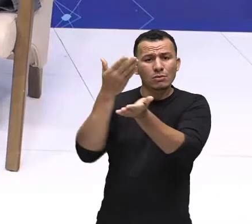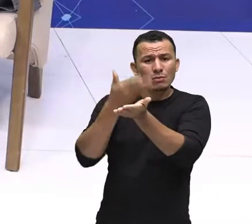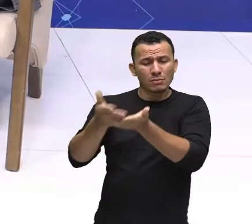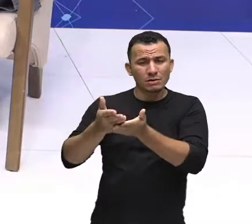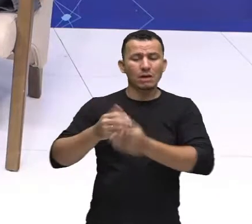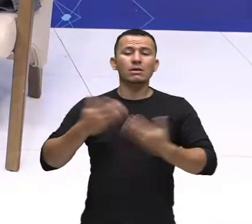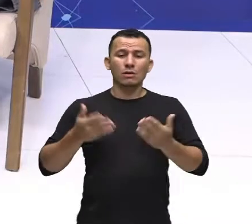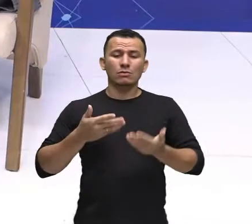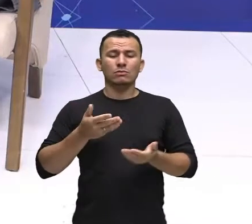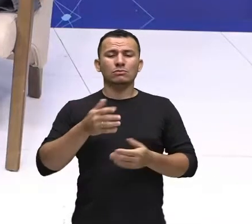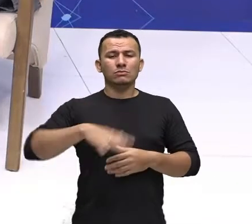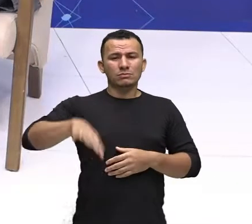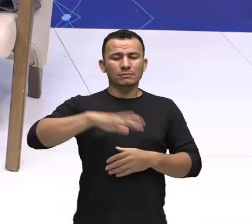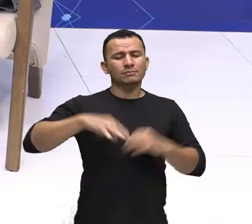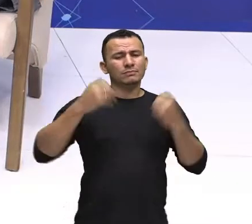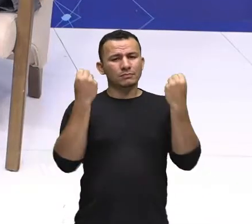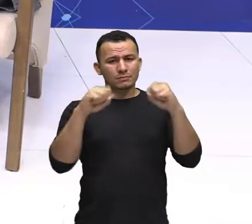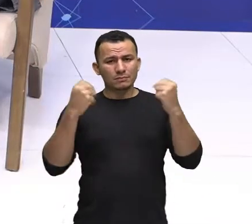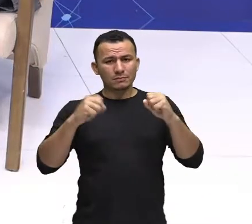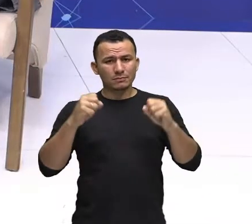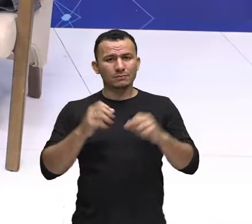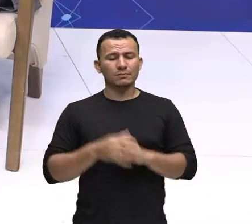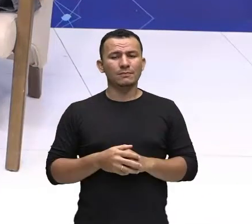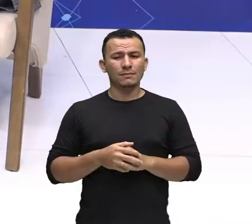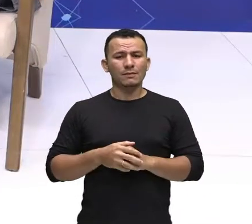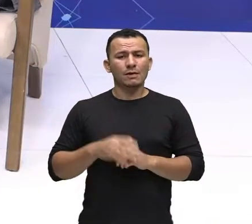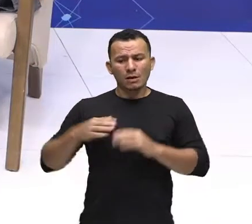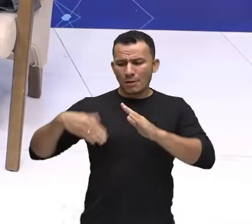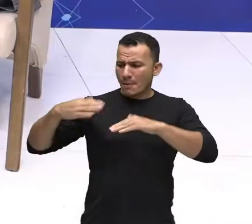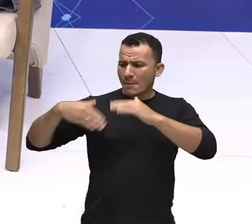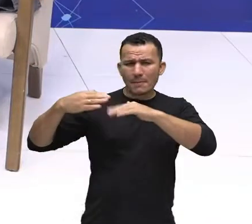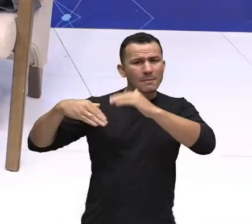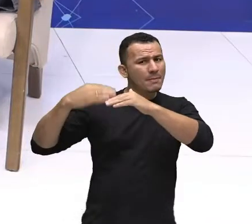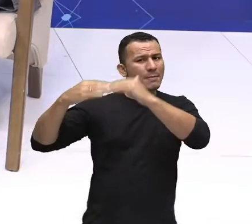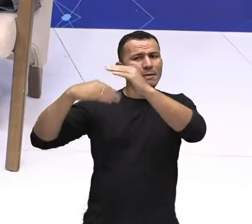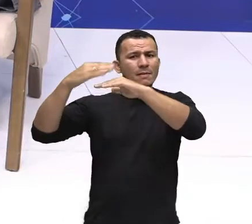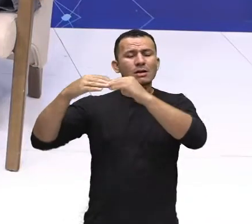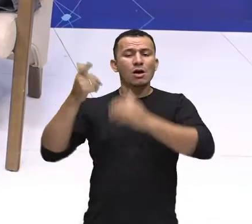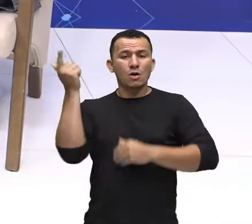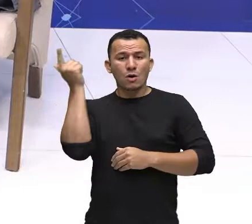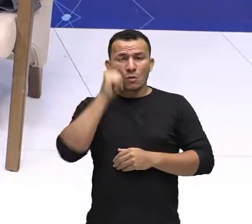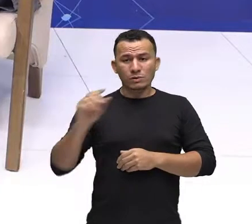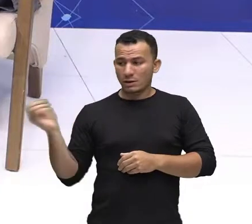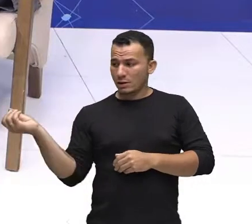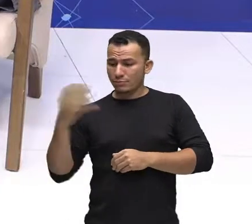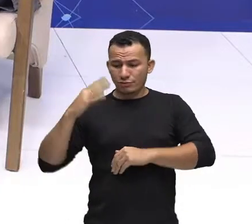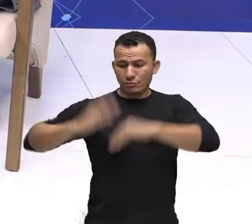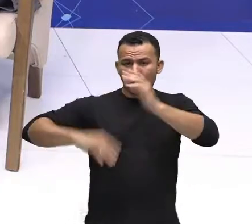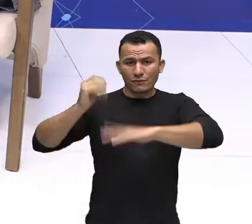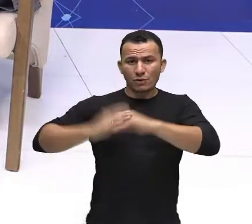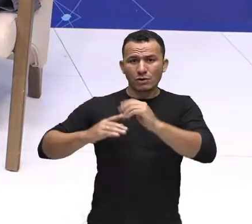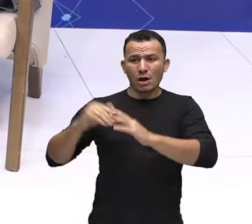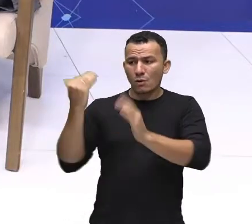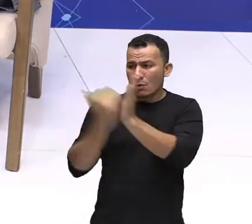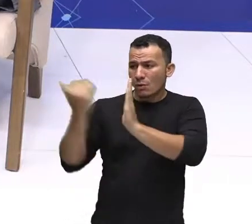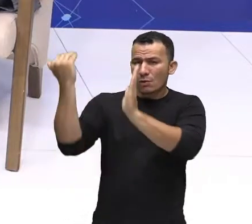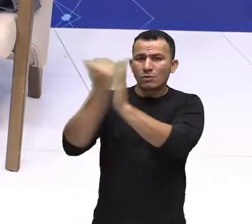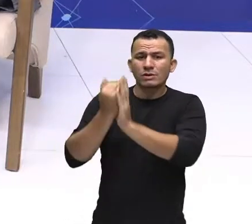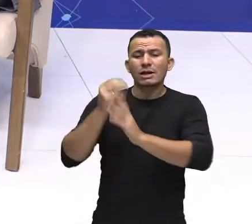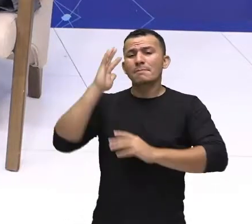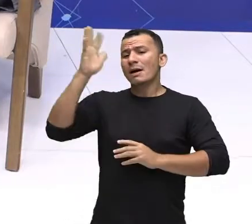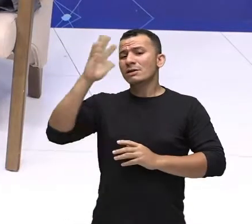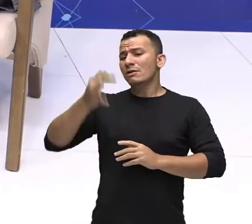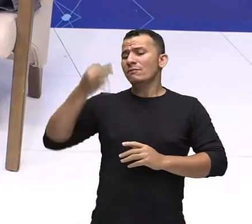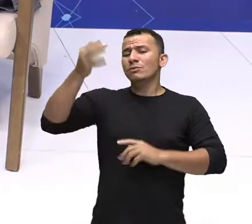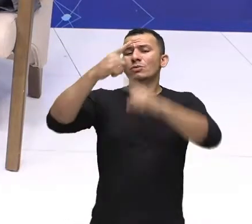gente começa com tacobol e a gente vai evoluindo até chegar no softball, entendendo as regras, criando